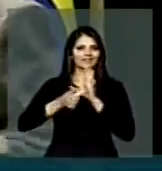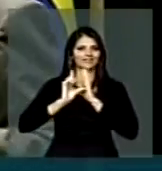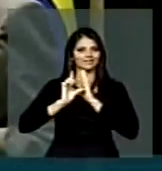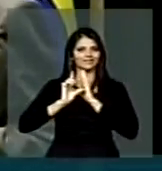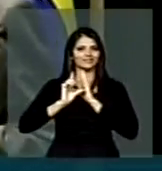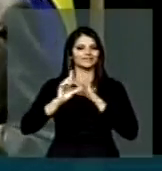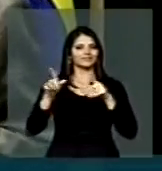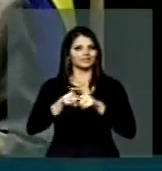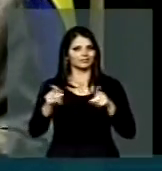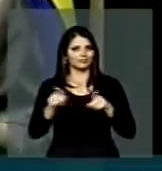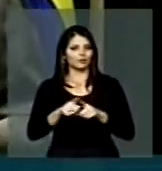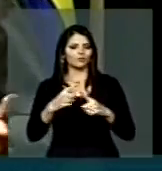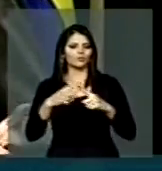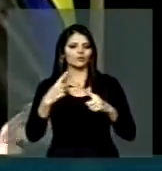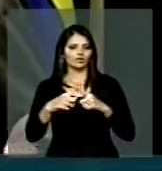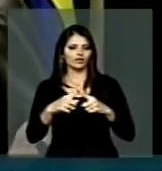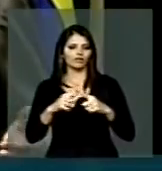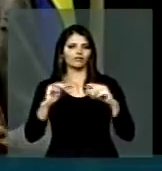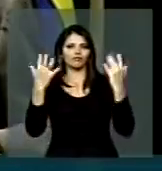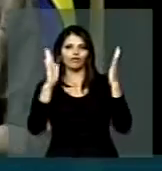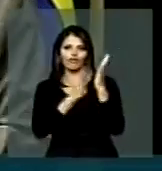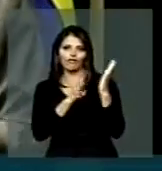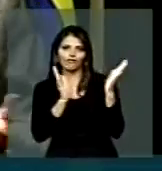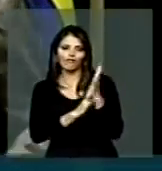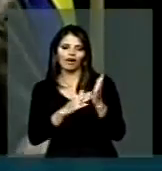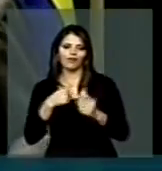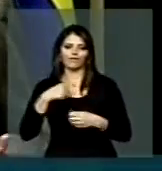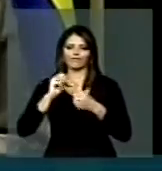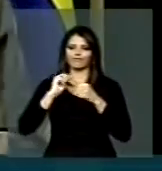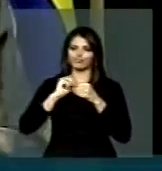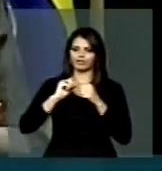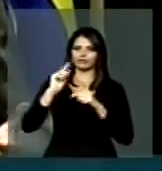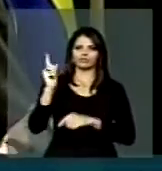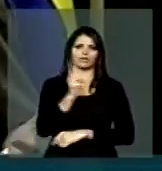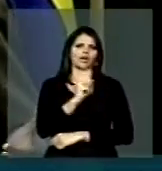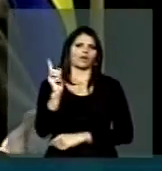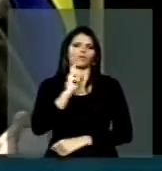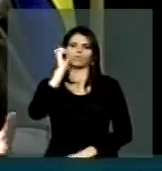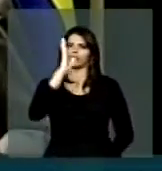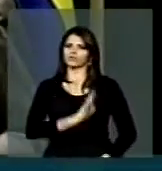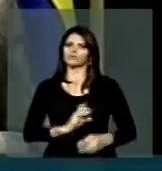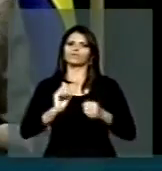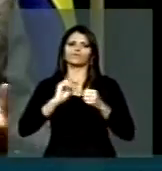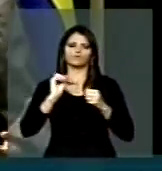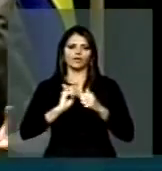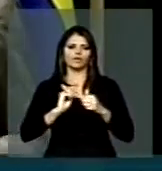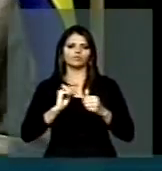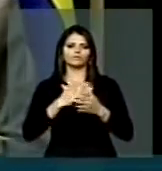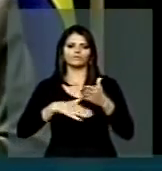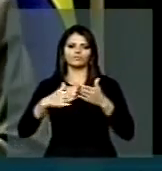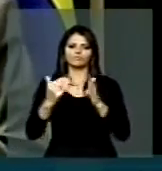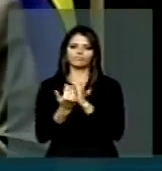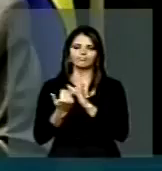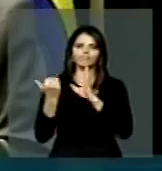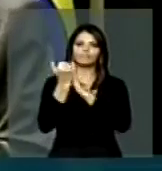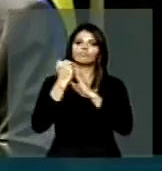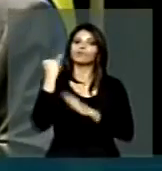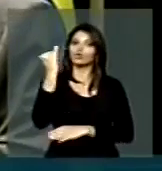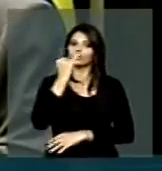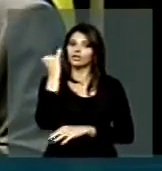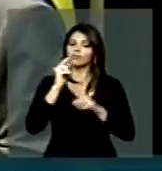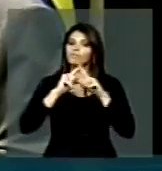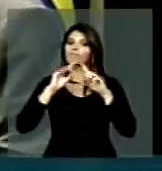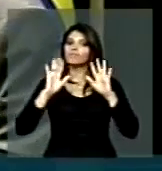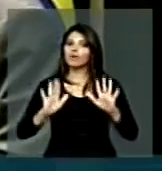Não só porque louvaram, enfim, não o que eu fiz, o que o Brasil fez, que foi ter uma moeda estável e ter dado passos importantes, mas